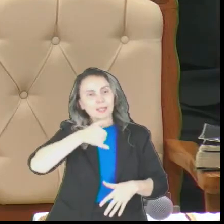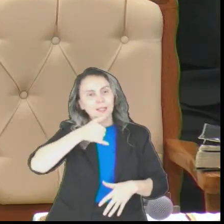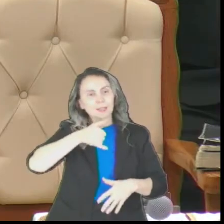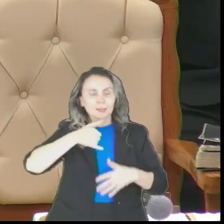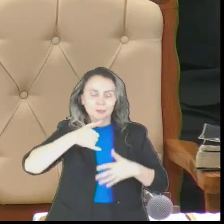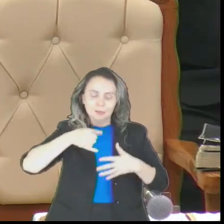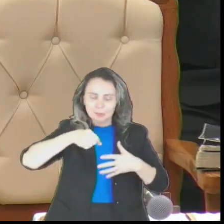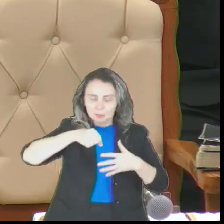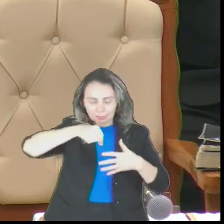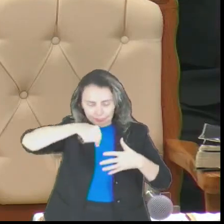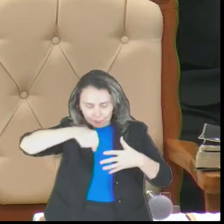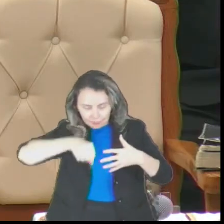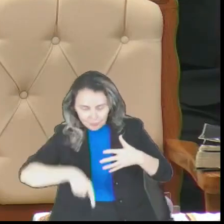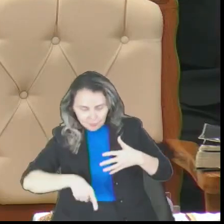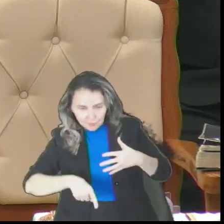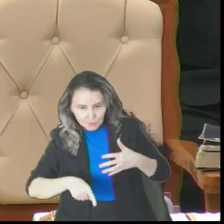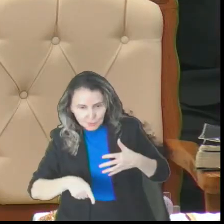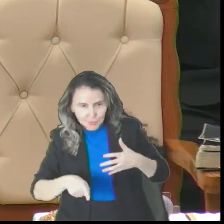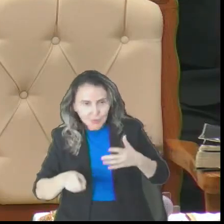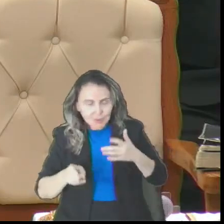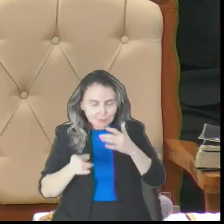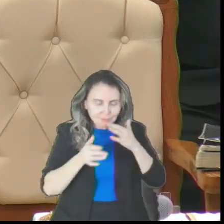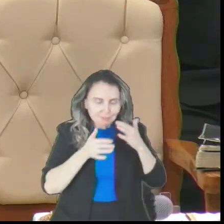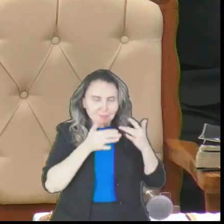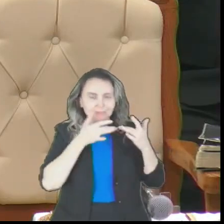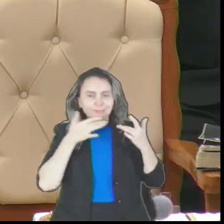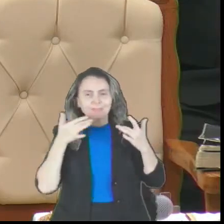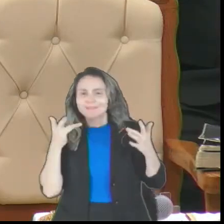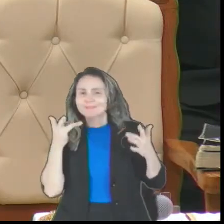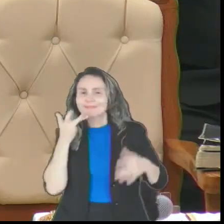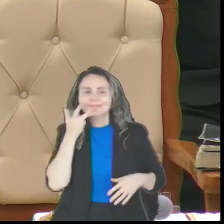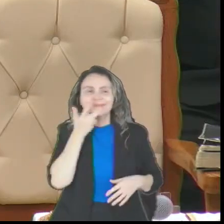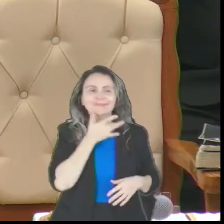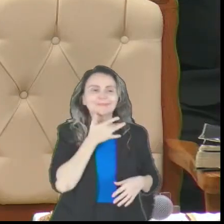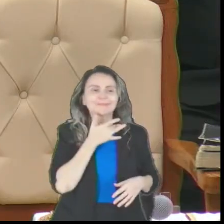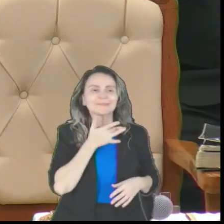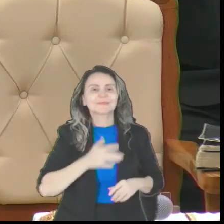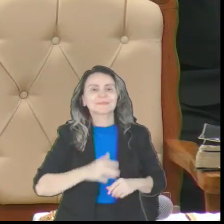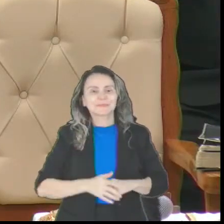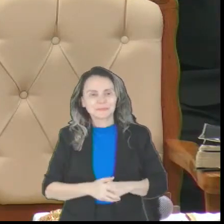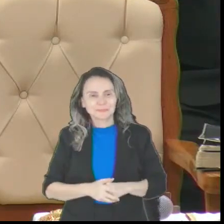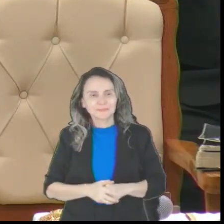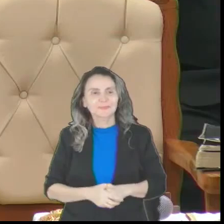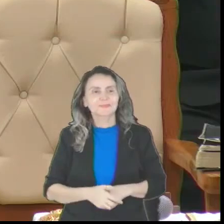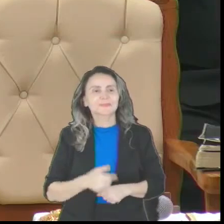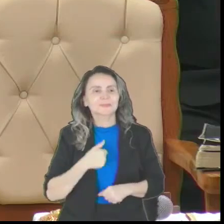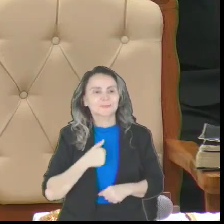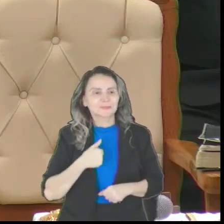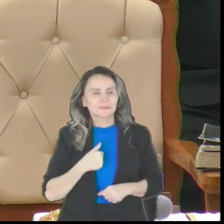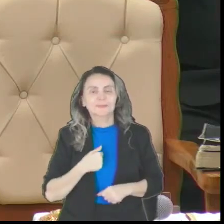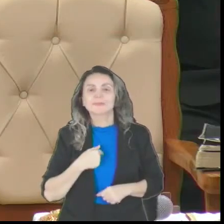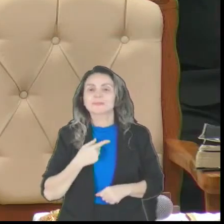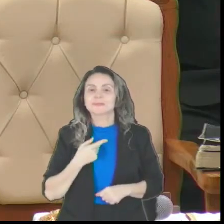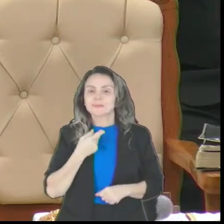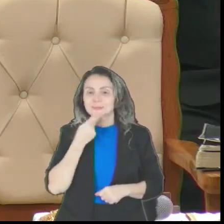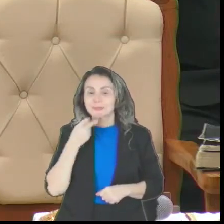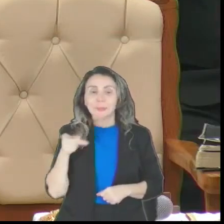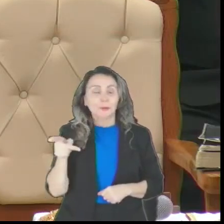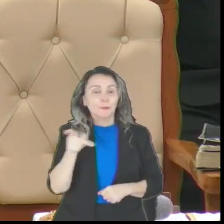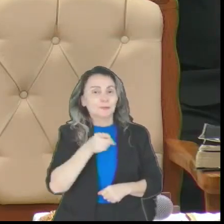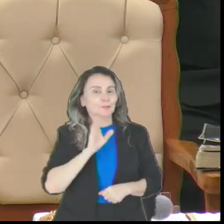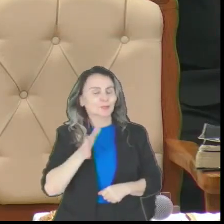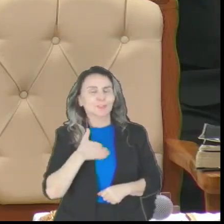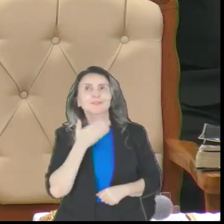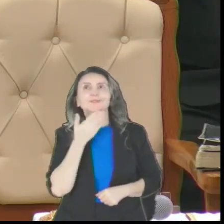meu irmão, é coisa de enlouquecer. Eu estou falando isso aqui e as papilas gustativas já estão se abrindo dos irmãos